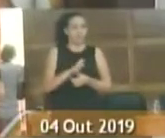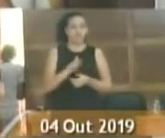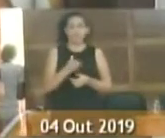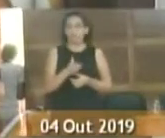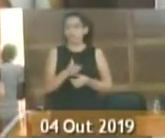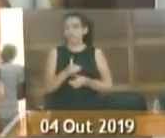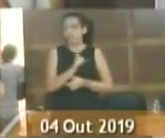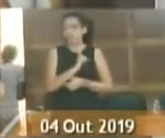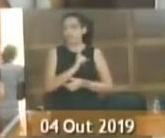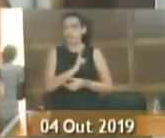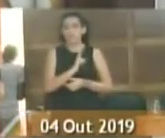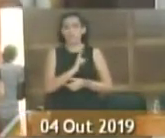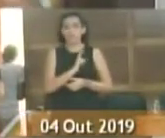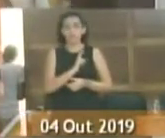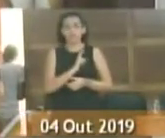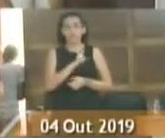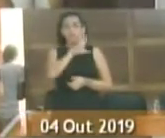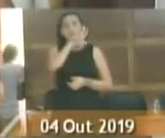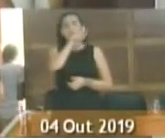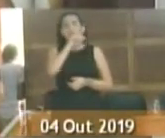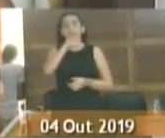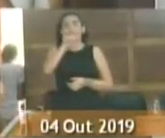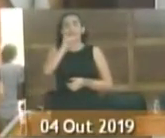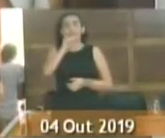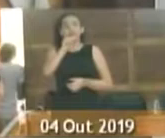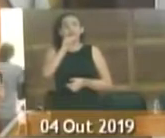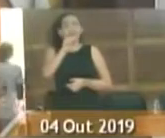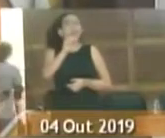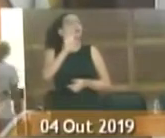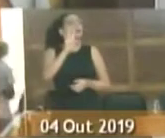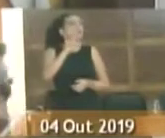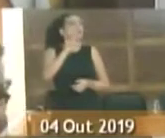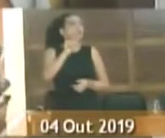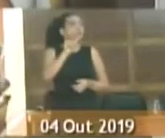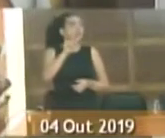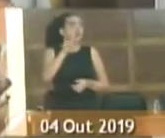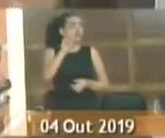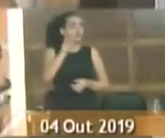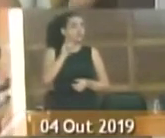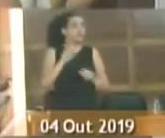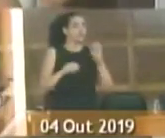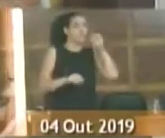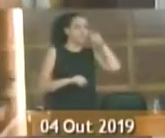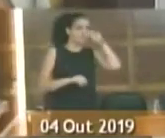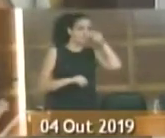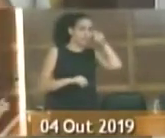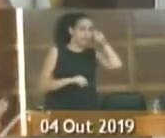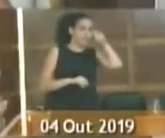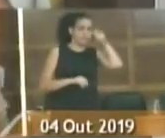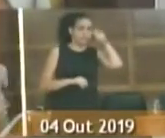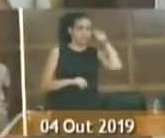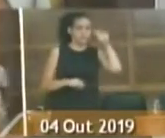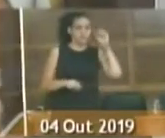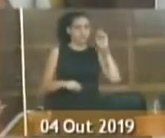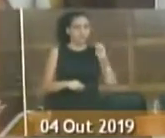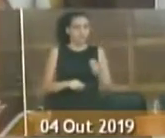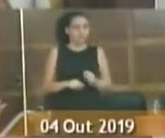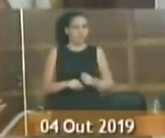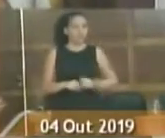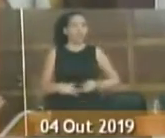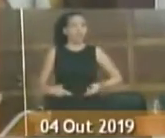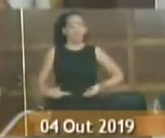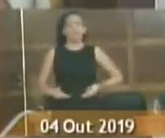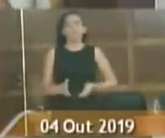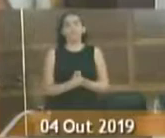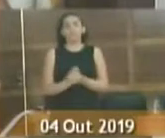animal castrado, você tem uma situação bem mais controlada. Então, se a gente tiver o maior número de animais castrados, a gente